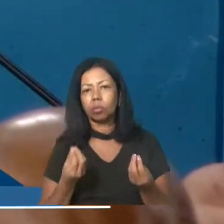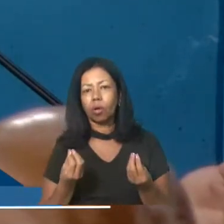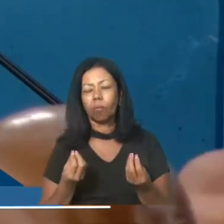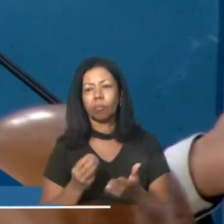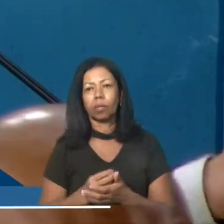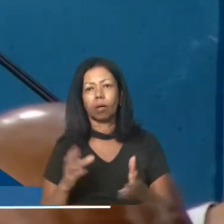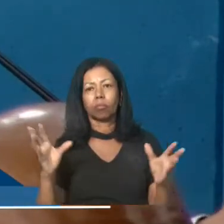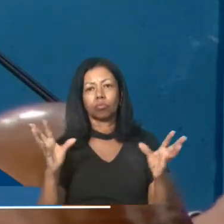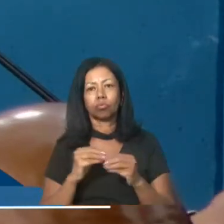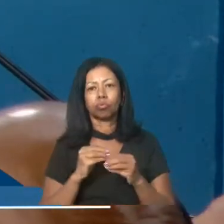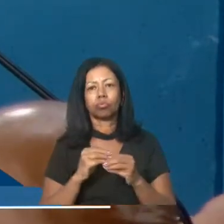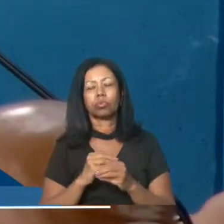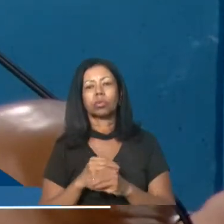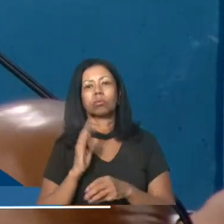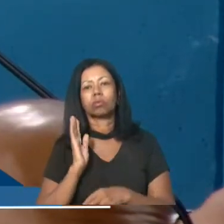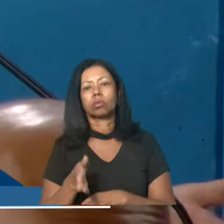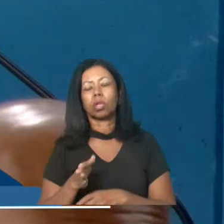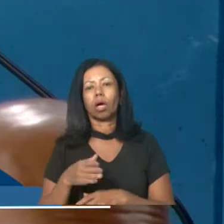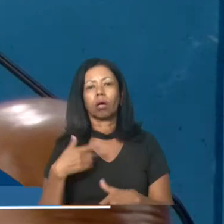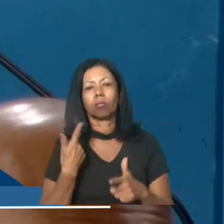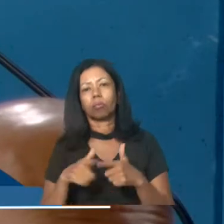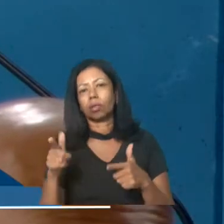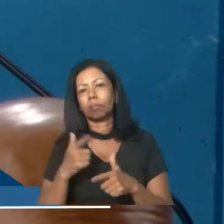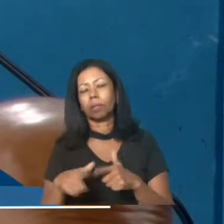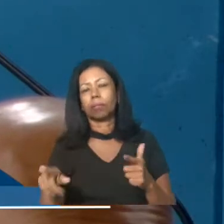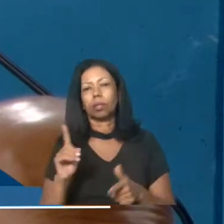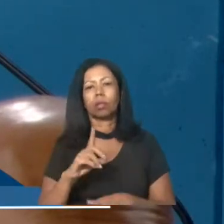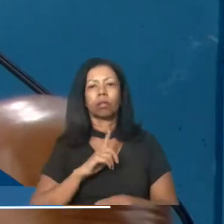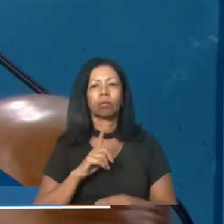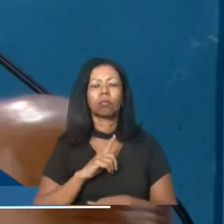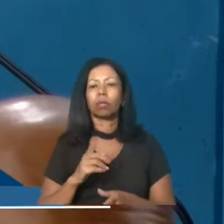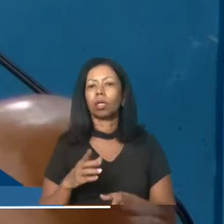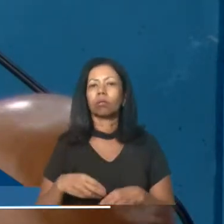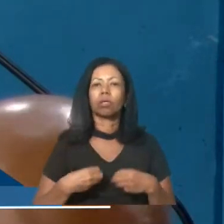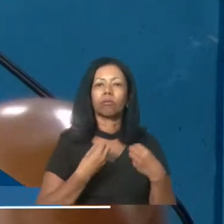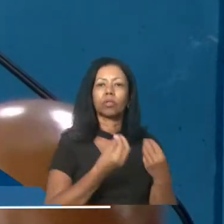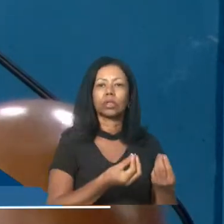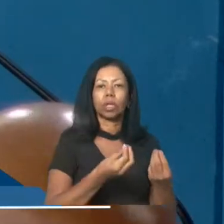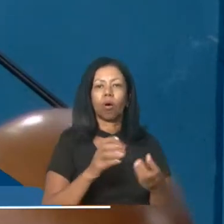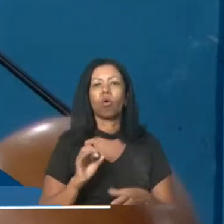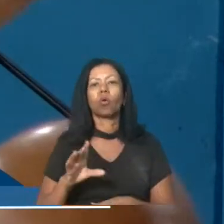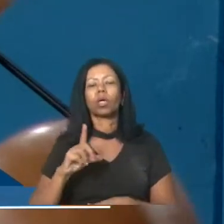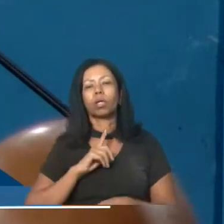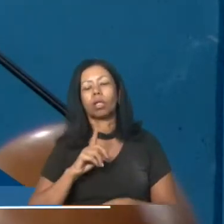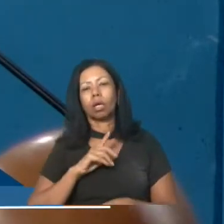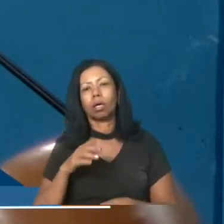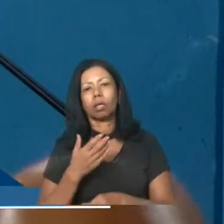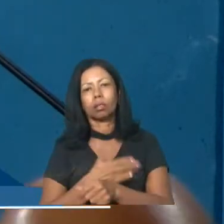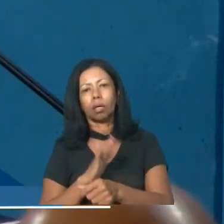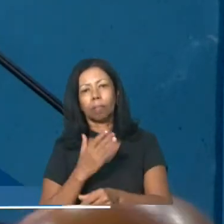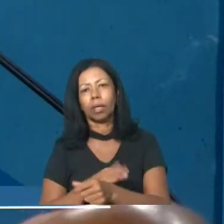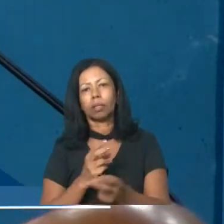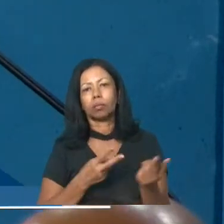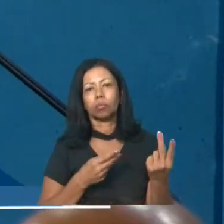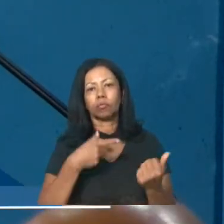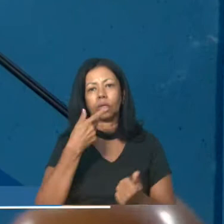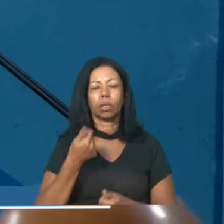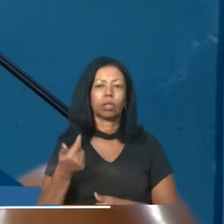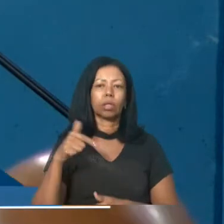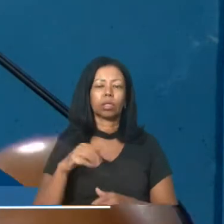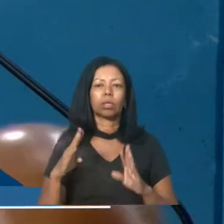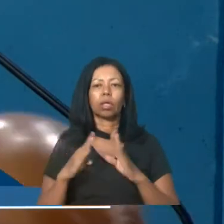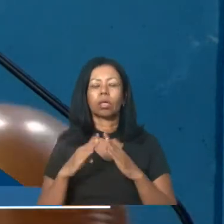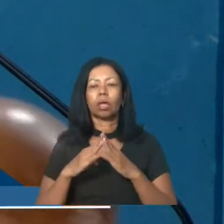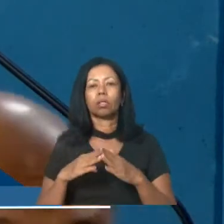ou piscando, ou com defeito. Então não existe contrapartida. O que existe é essa prática, como falaram aqui na